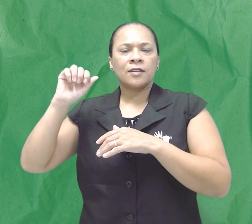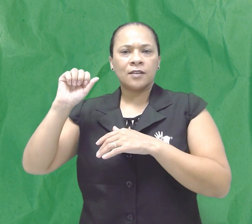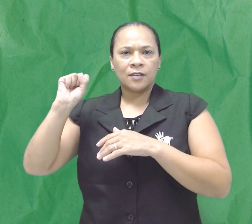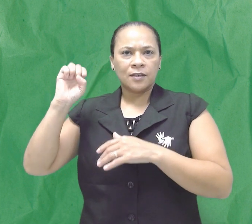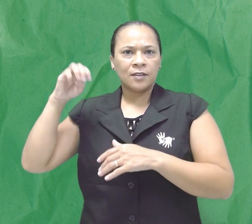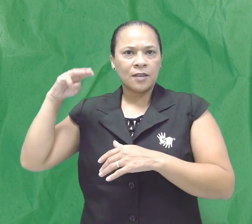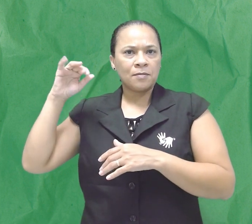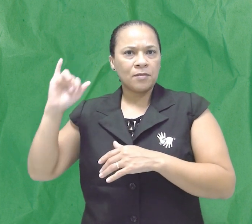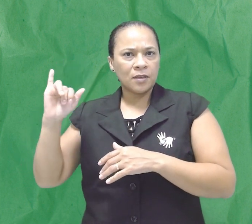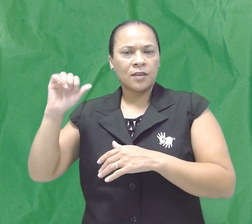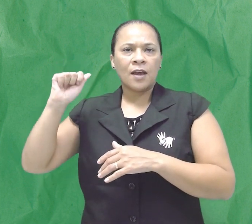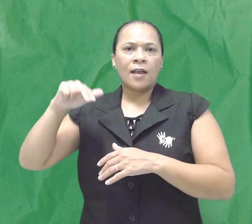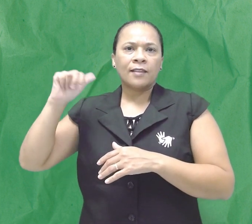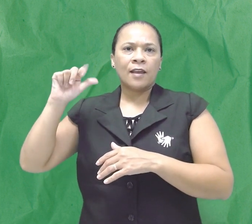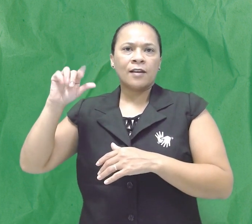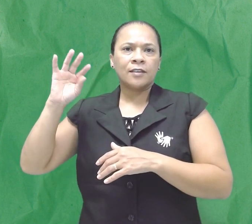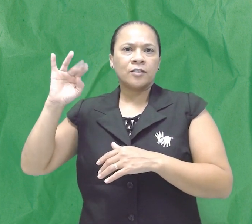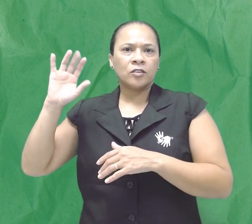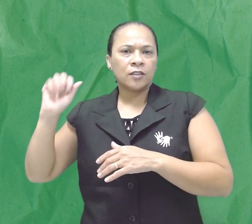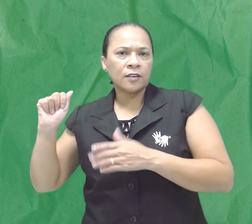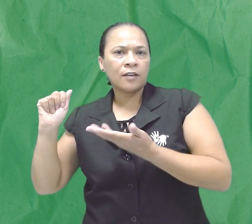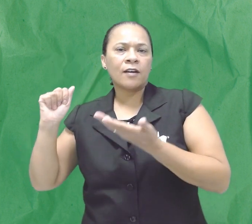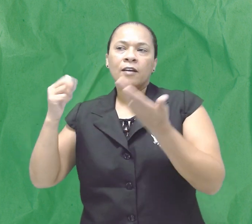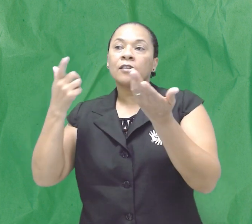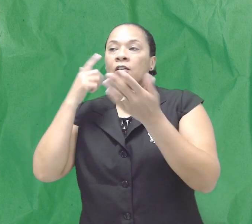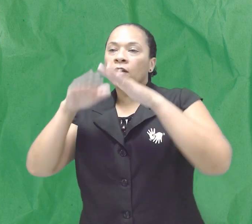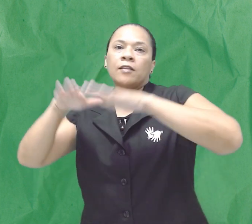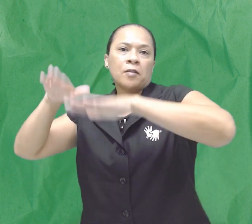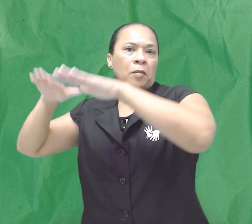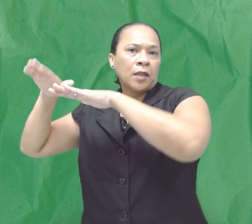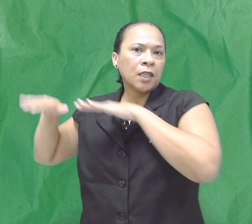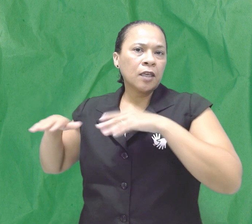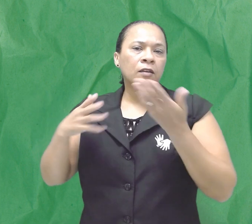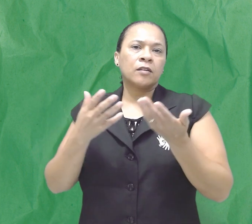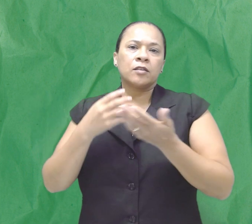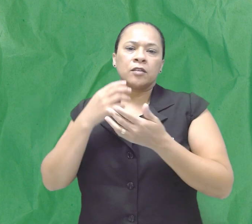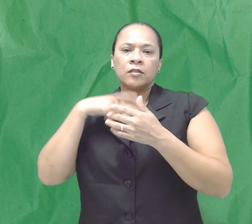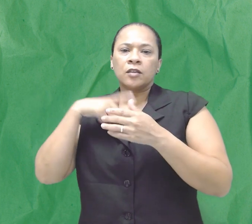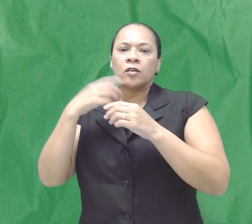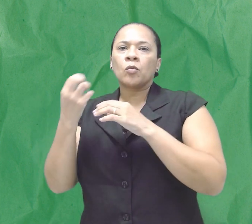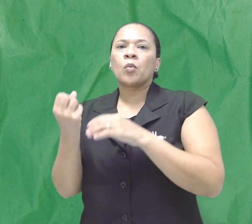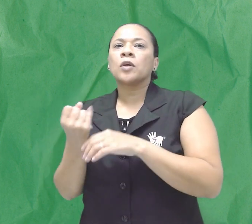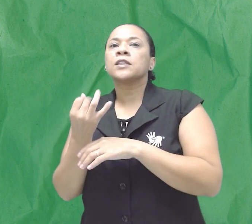E o que vai diferenciar uma da outra é a precisão, é quantas casas decimais, né, eu